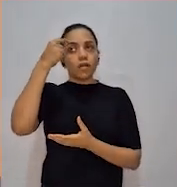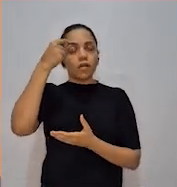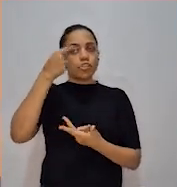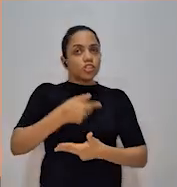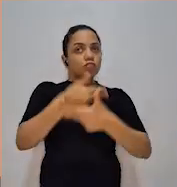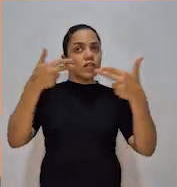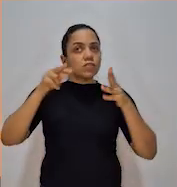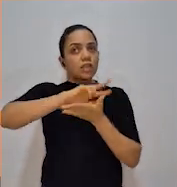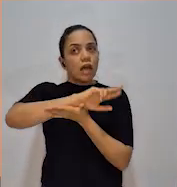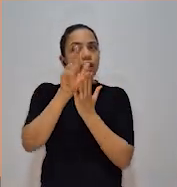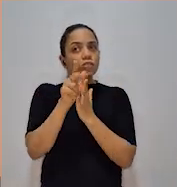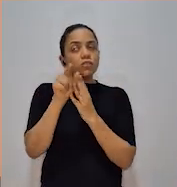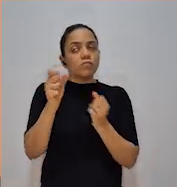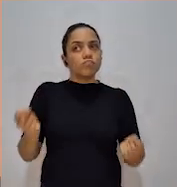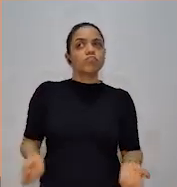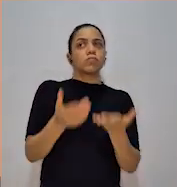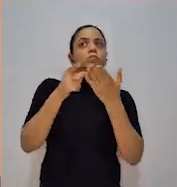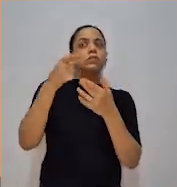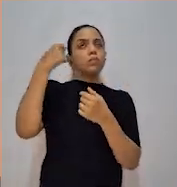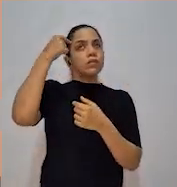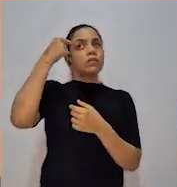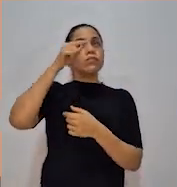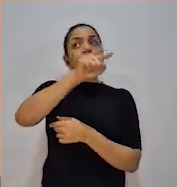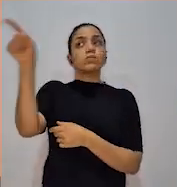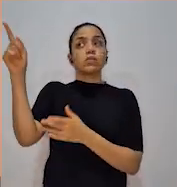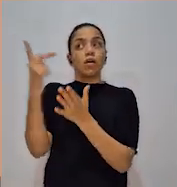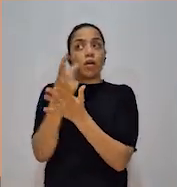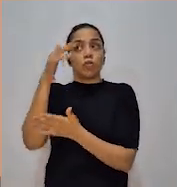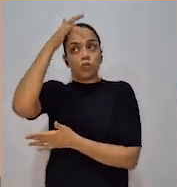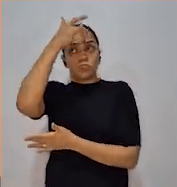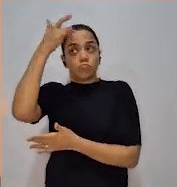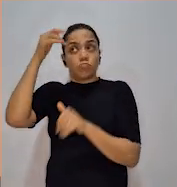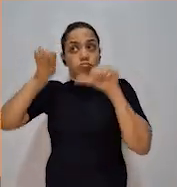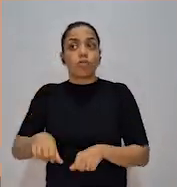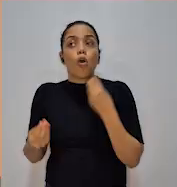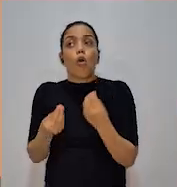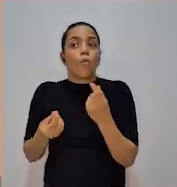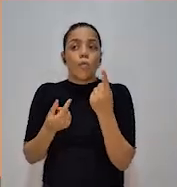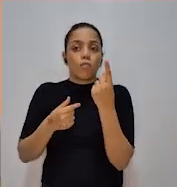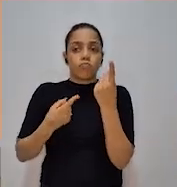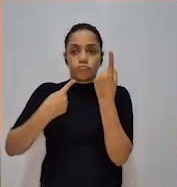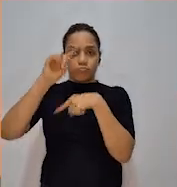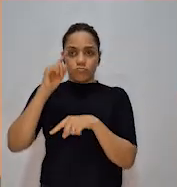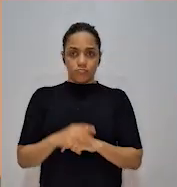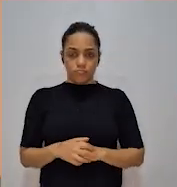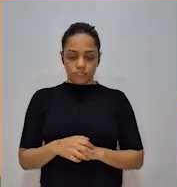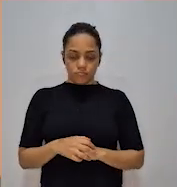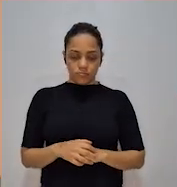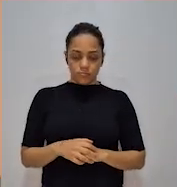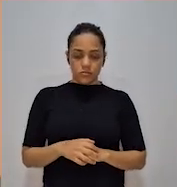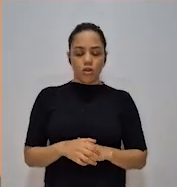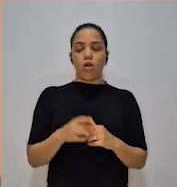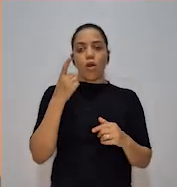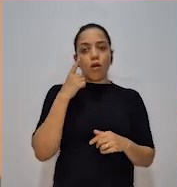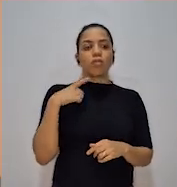cultura que de fato adoece as pessoas e a gente precisa mudar isso. Olha, Simone arrebentou aqui nas propostas. Nós